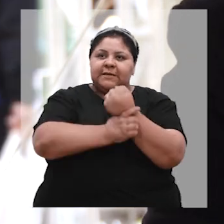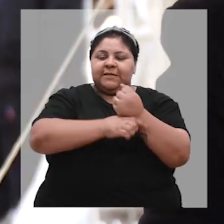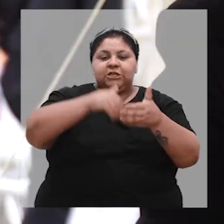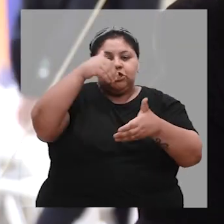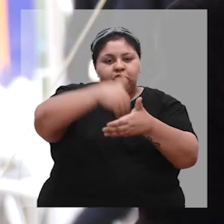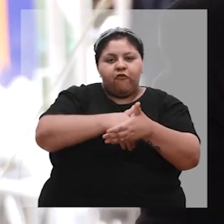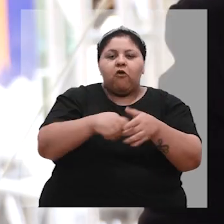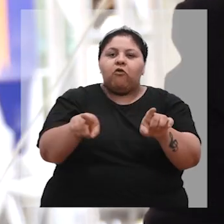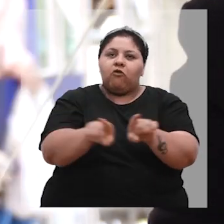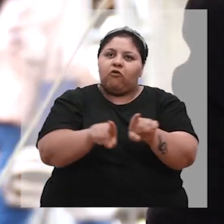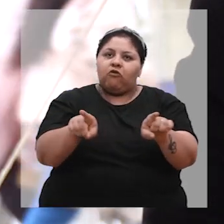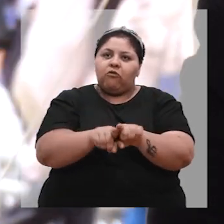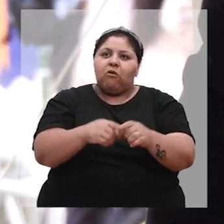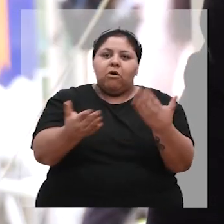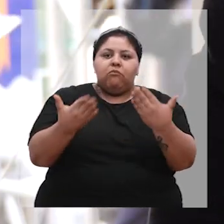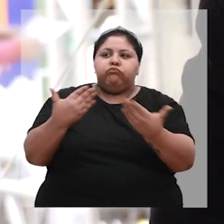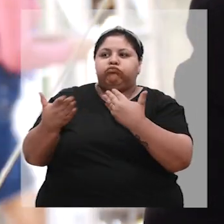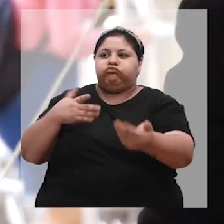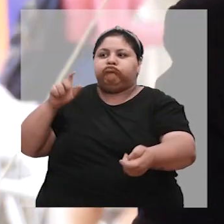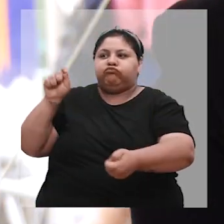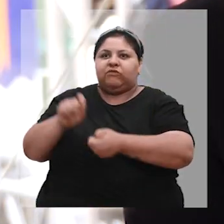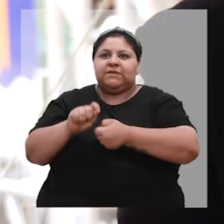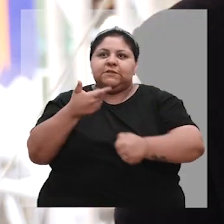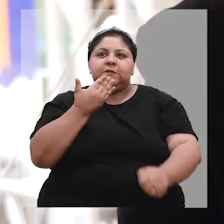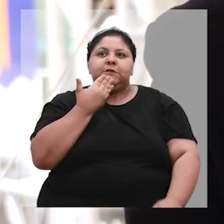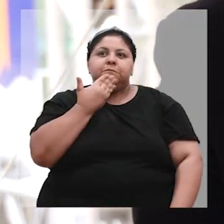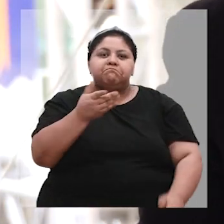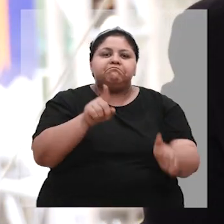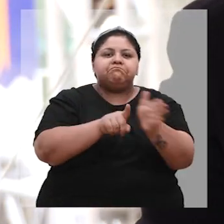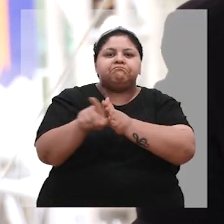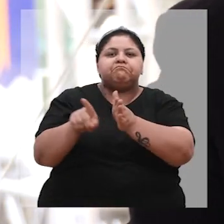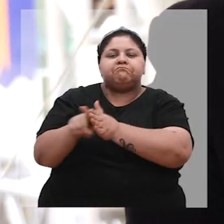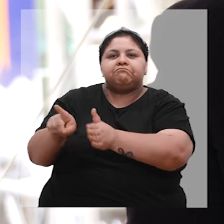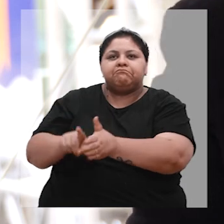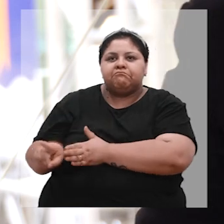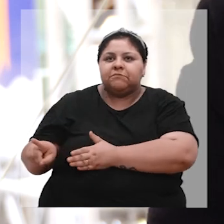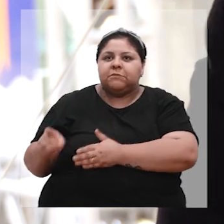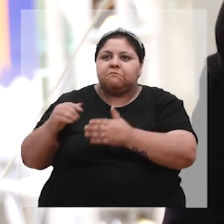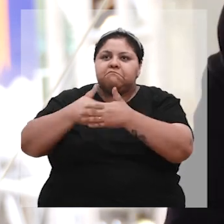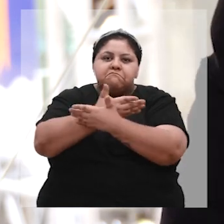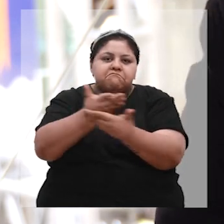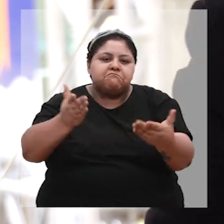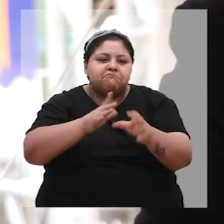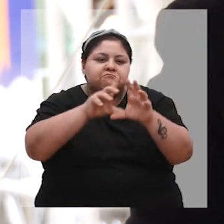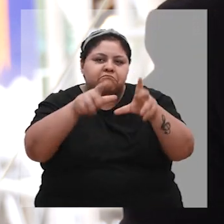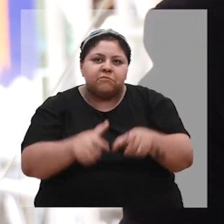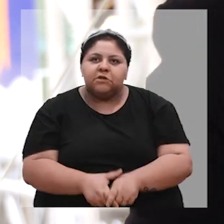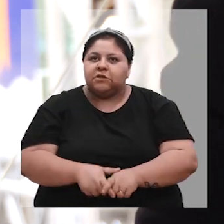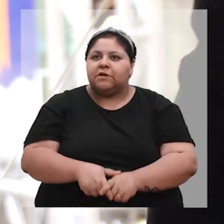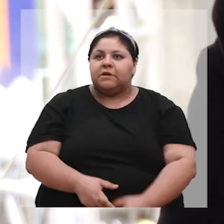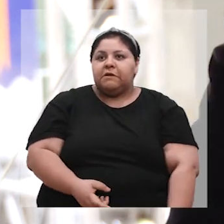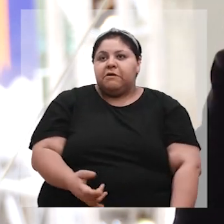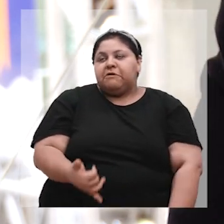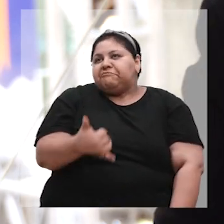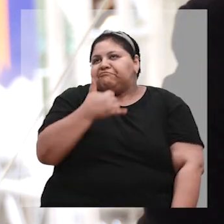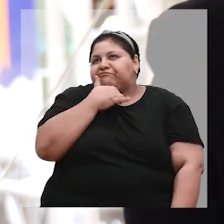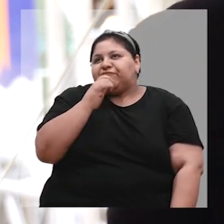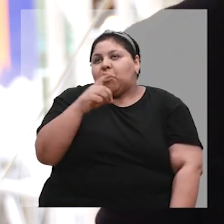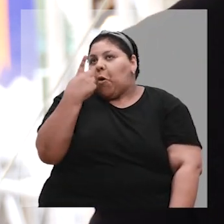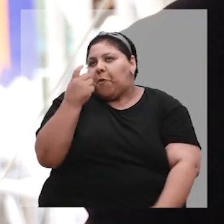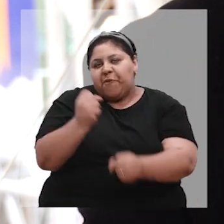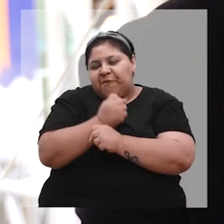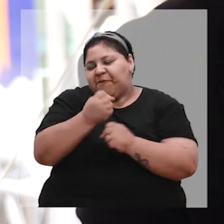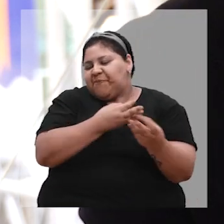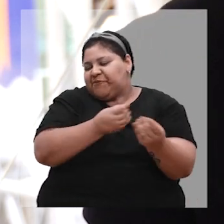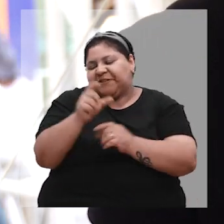a gente conversa, faz enquetes ali, enfim, para tentar dar espaço para todos. Pena que é só um por ano, né? E são